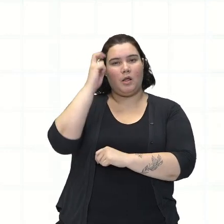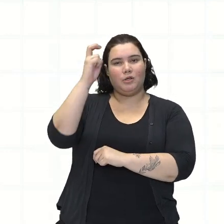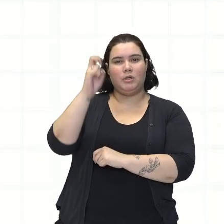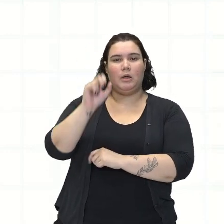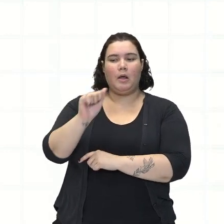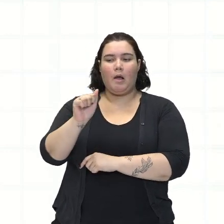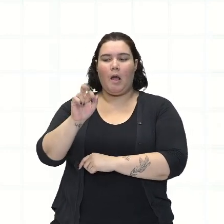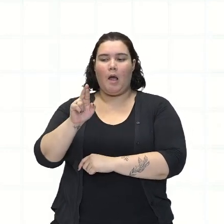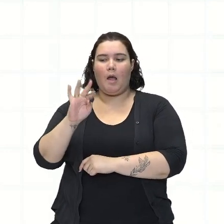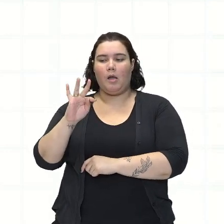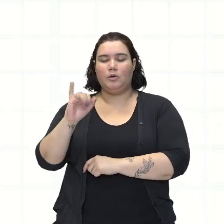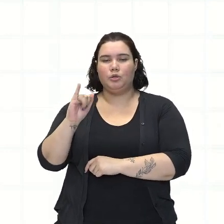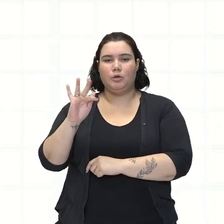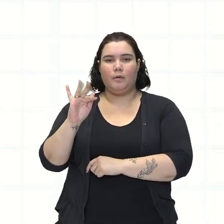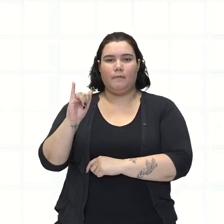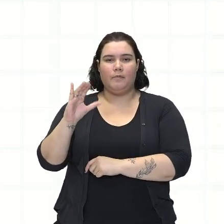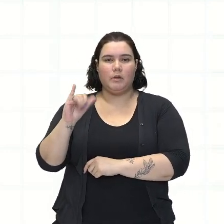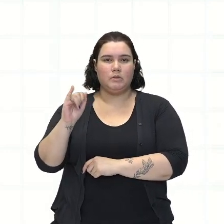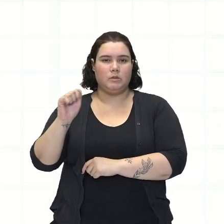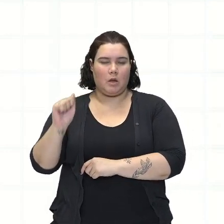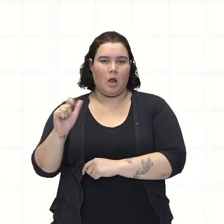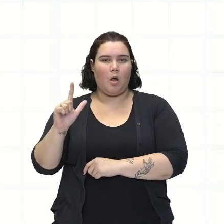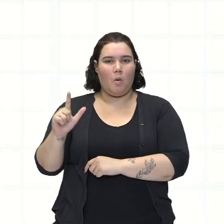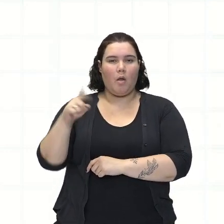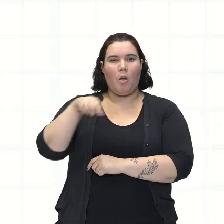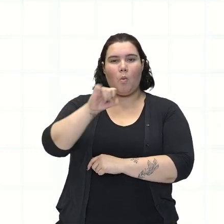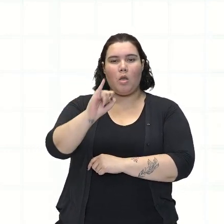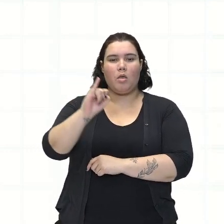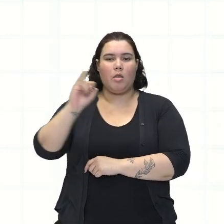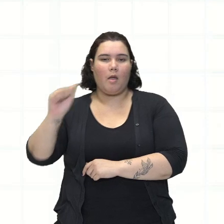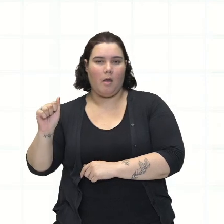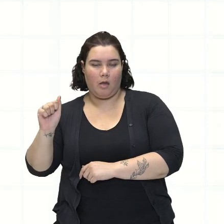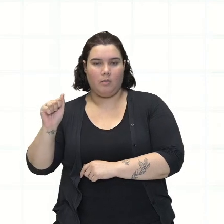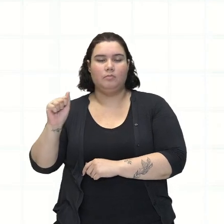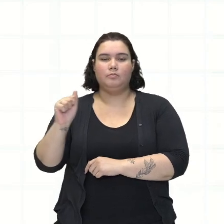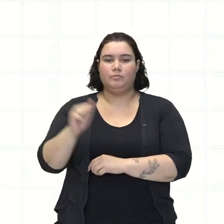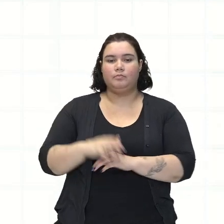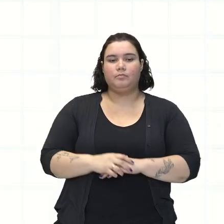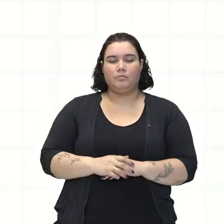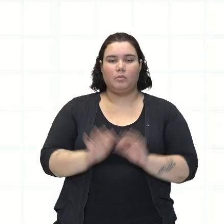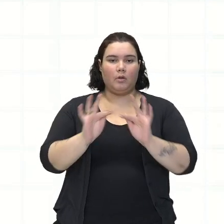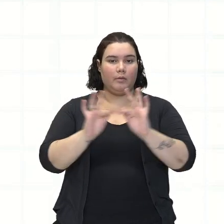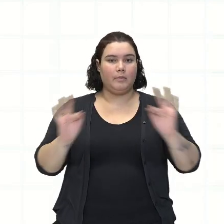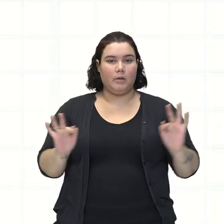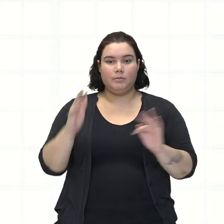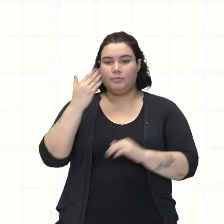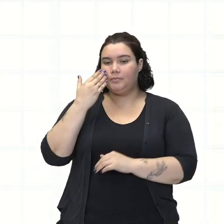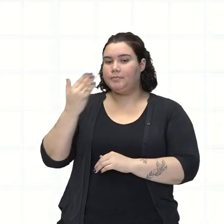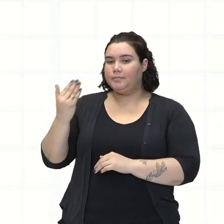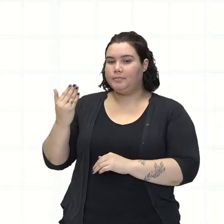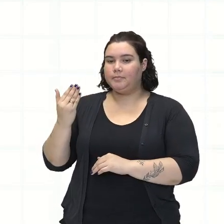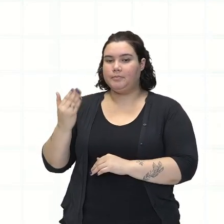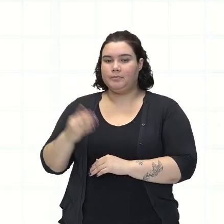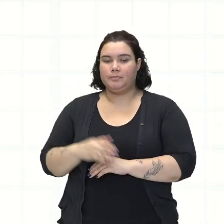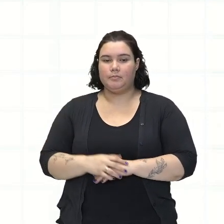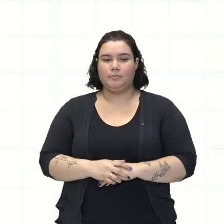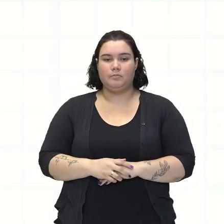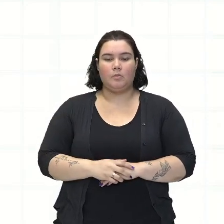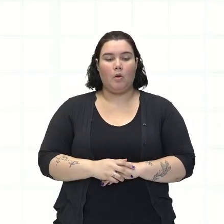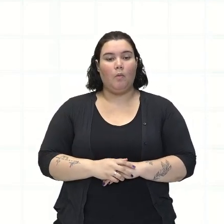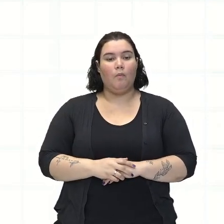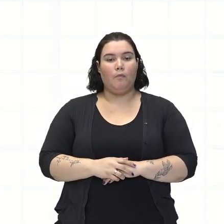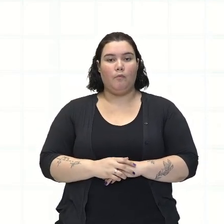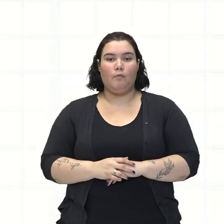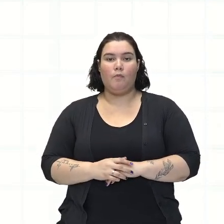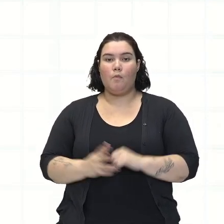Identifiquei meu sujeito, ferramentas de inteligência artificial. Identifiquei meu predicado, facilitam a automação de processos industriais. Vi que o meu verbo, que está